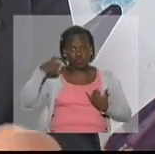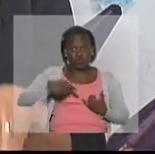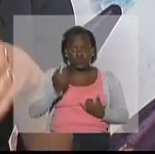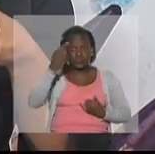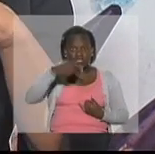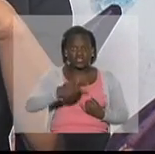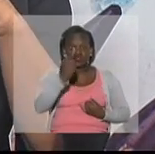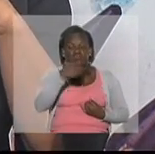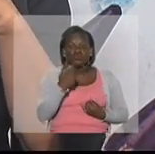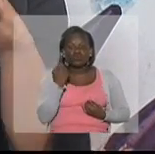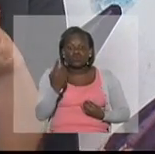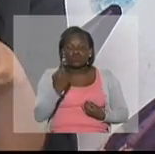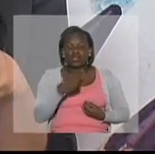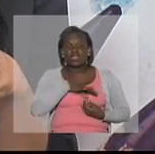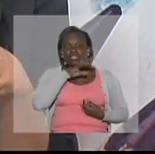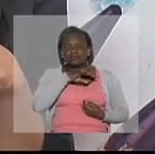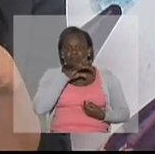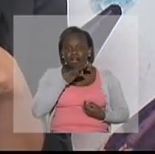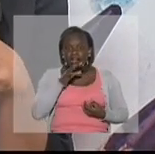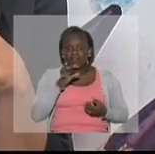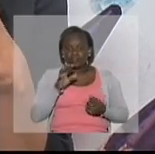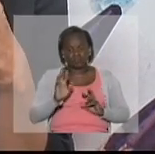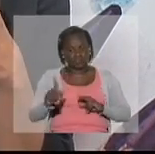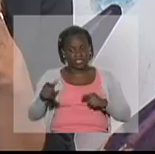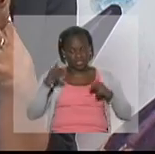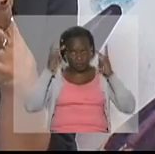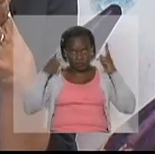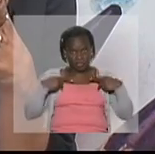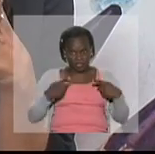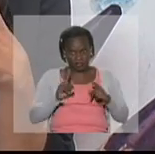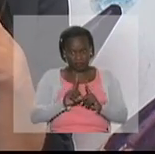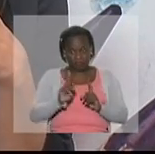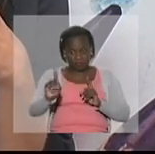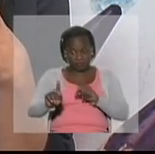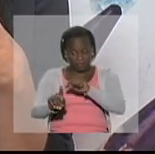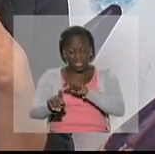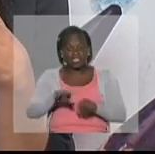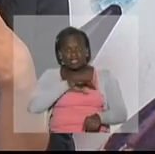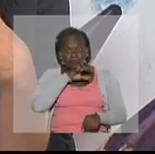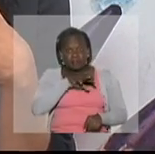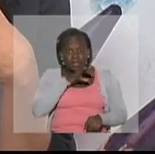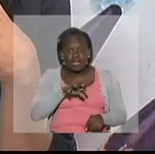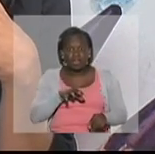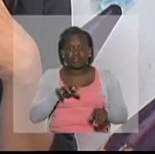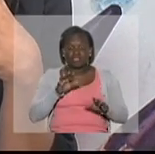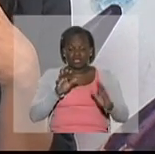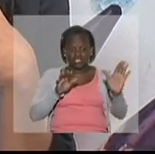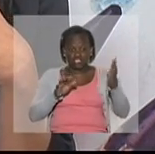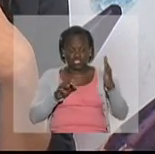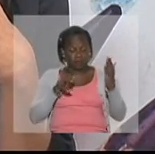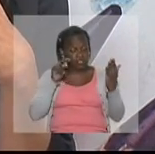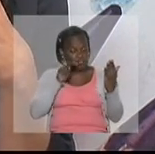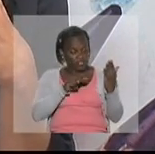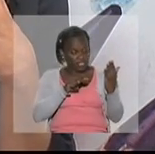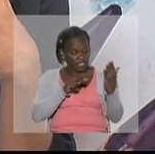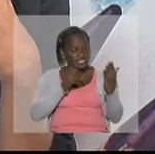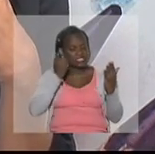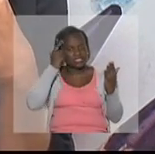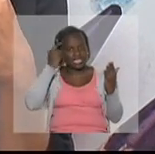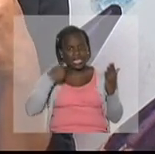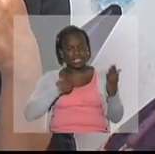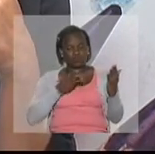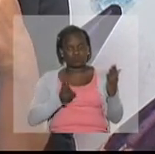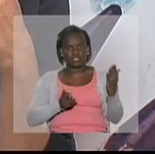o golfinho é o único animal fora a gente, né, que se ele se olhar no espelho,